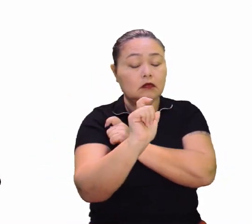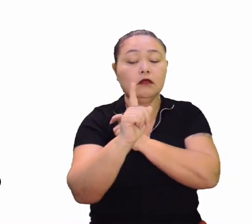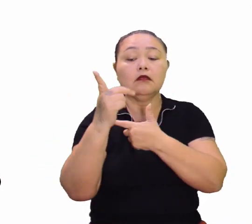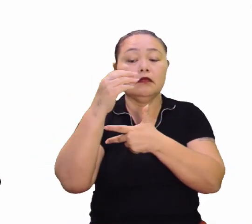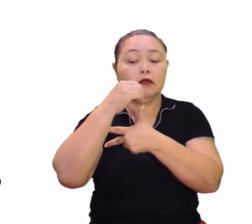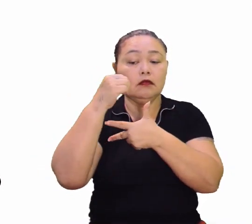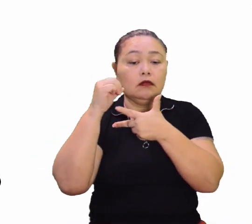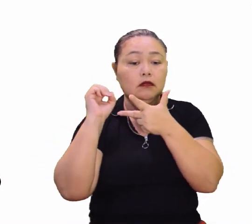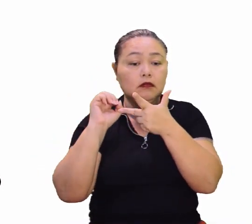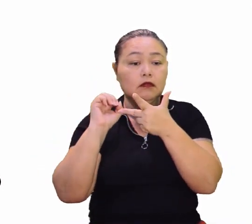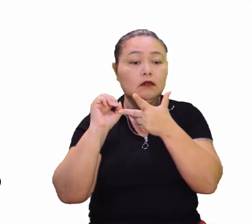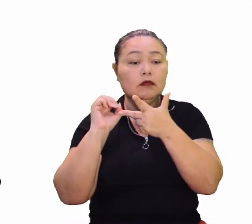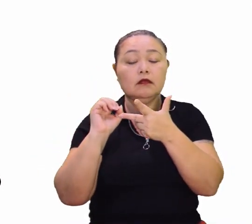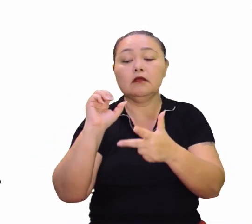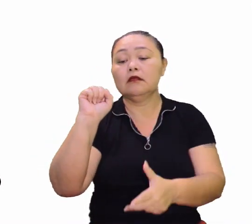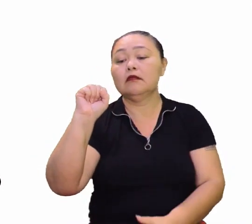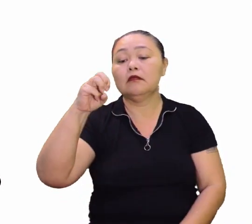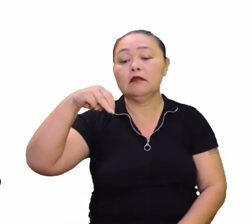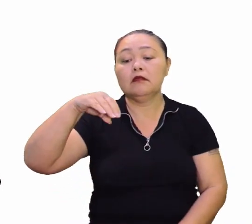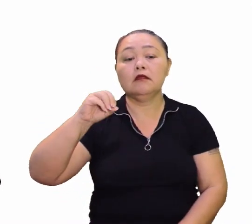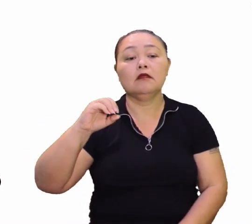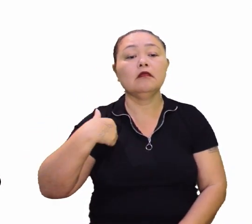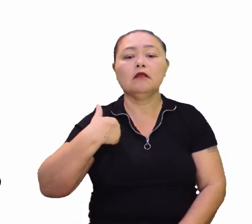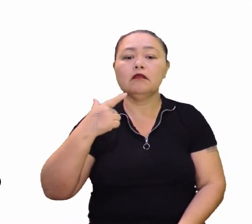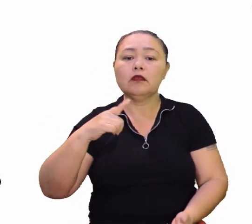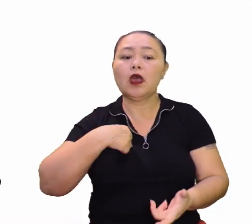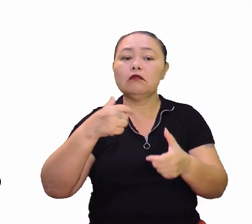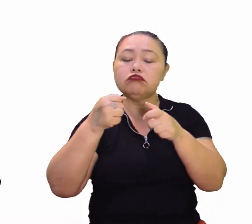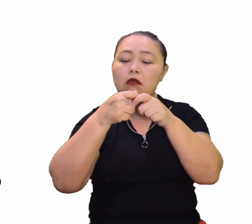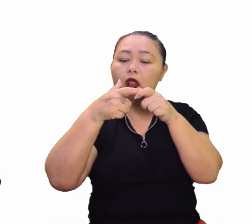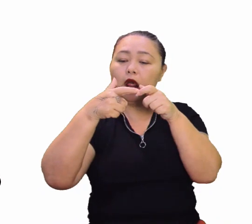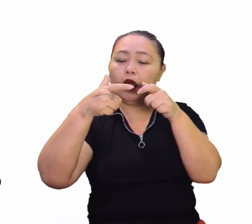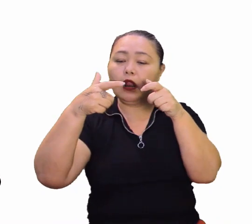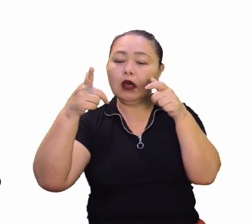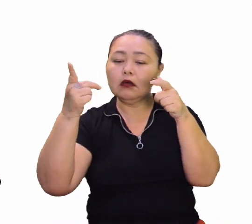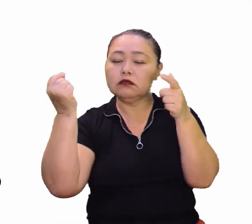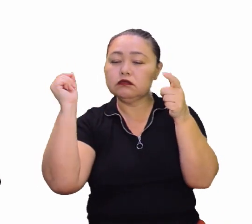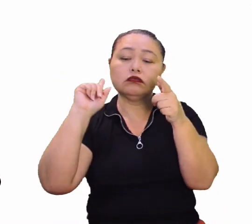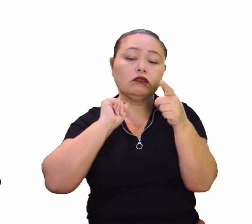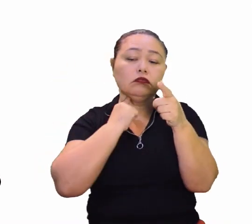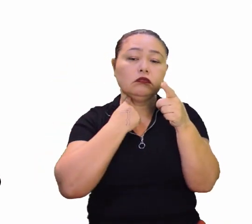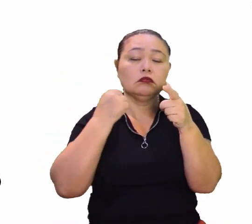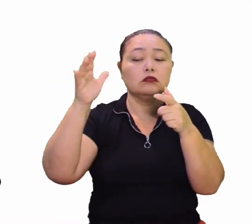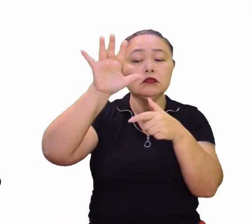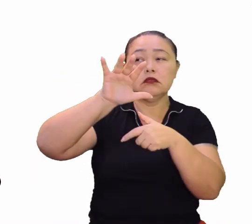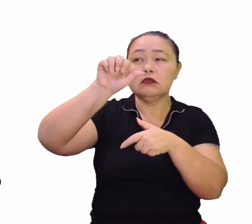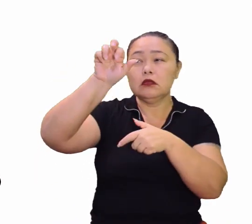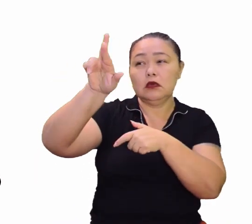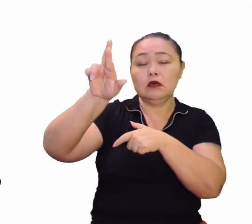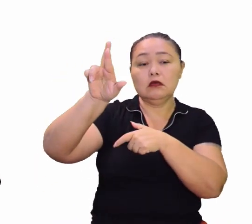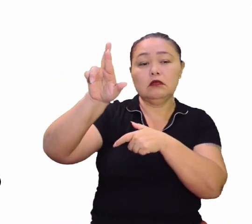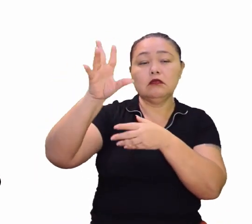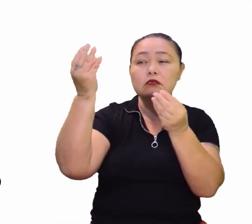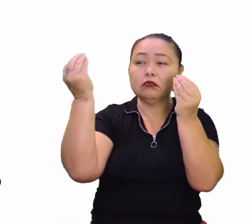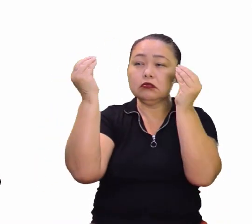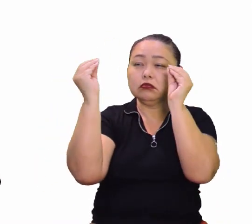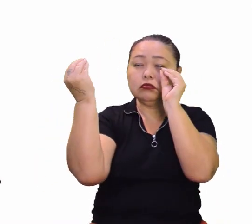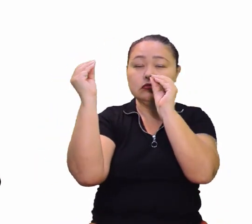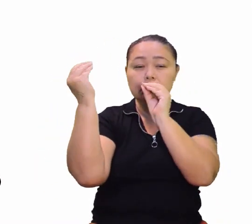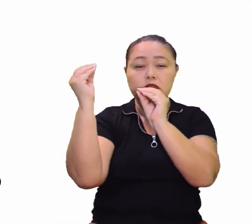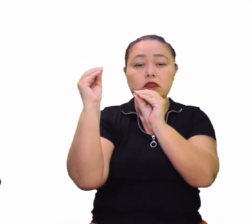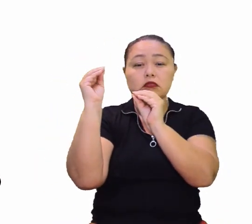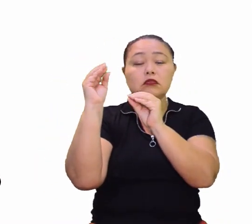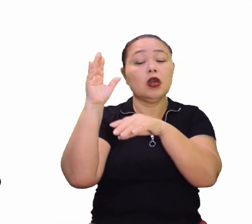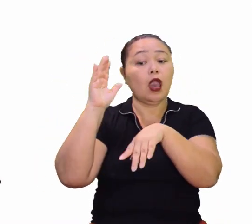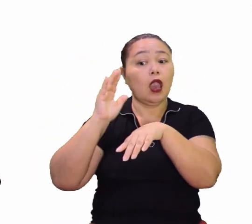aí. Ó. Olha só. A alta concentração de poluente no ar. Ele é